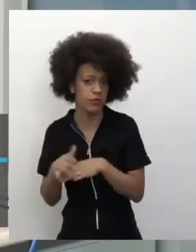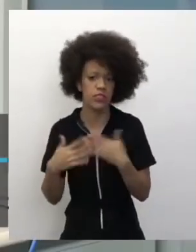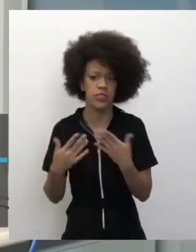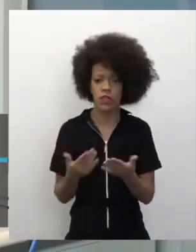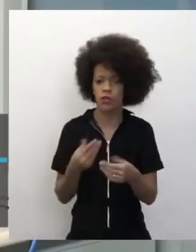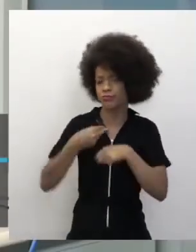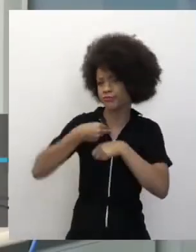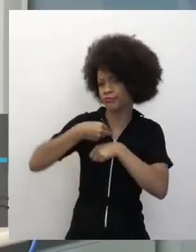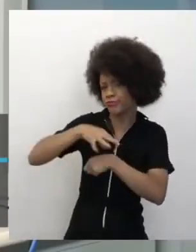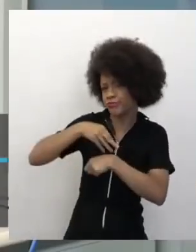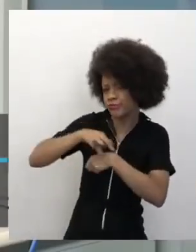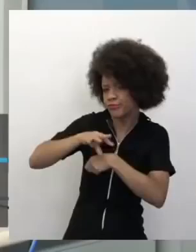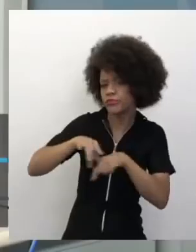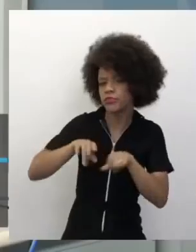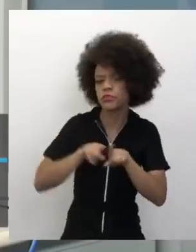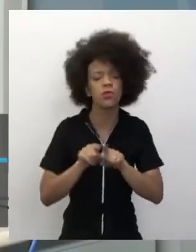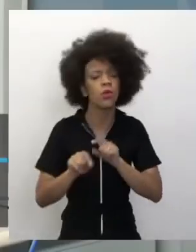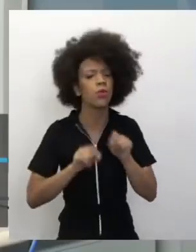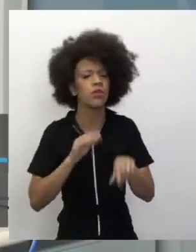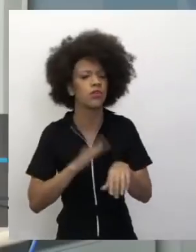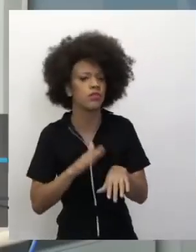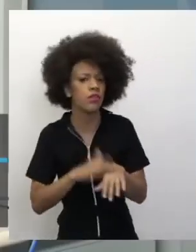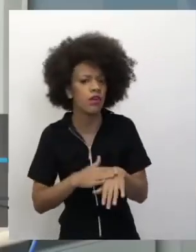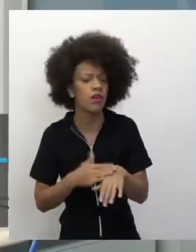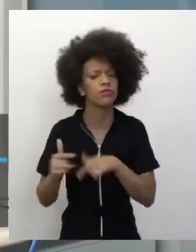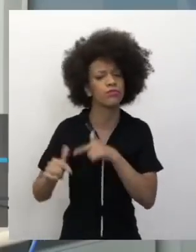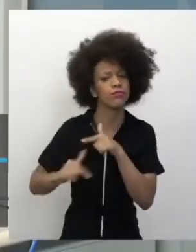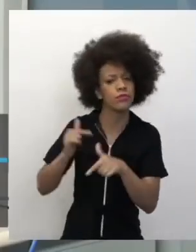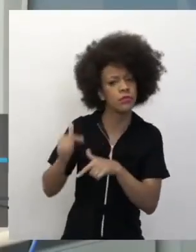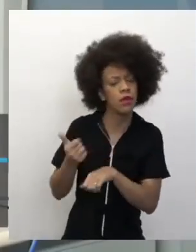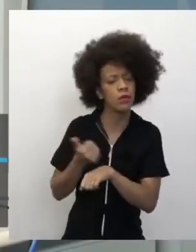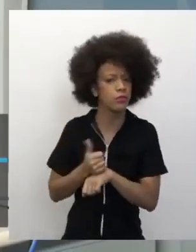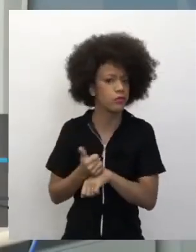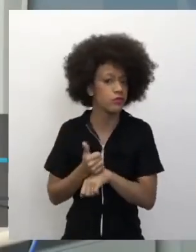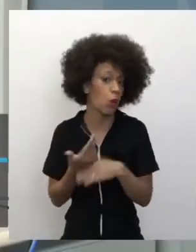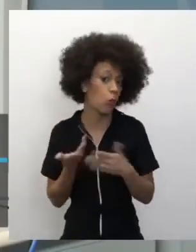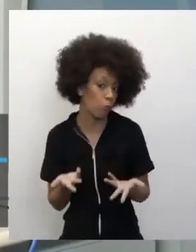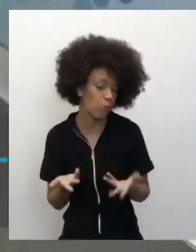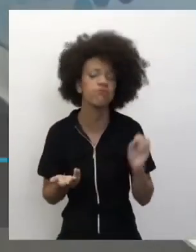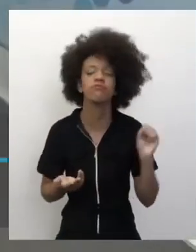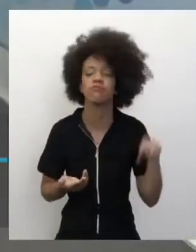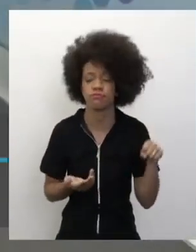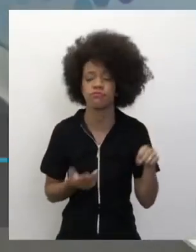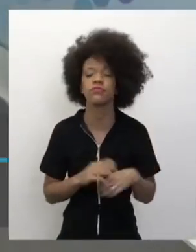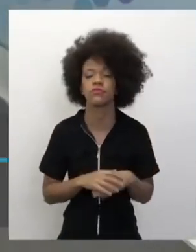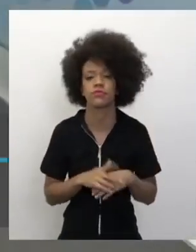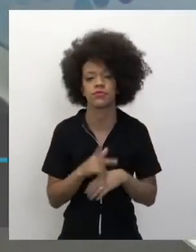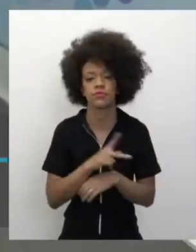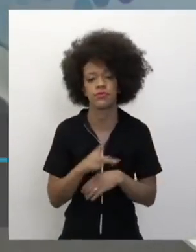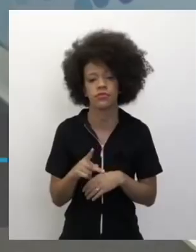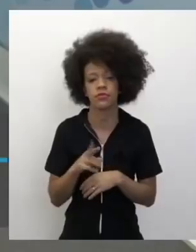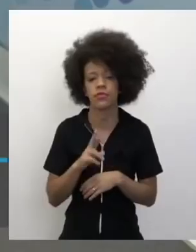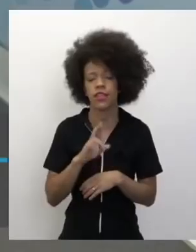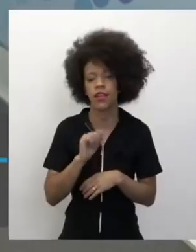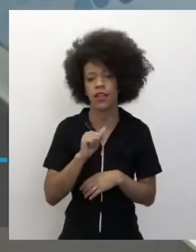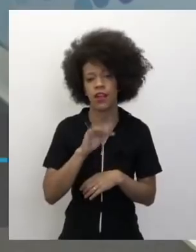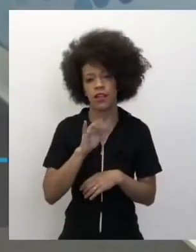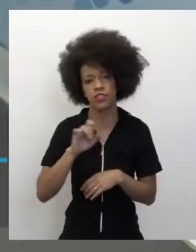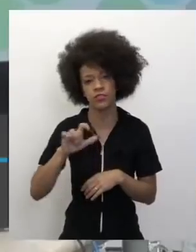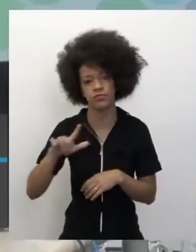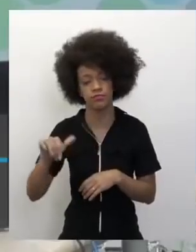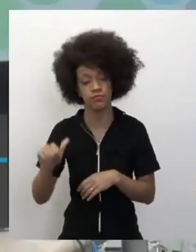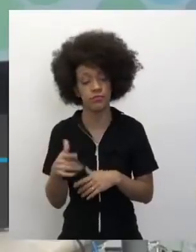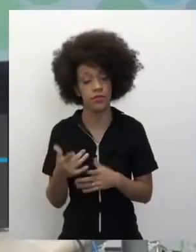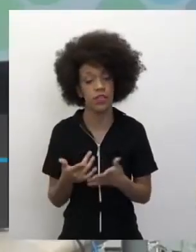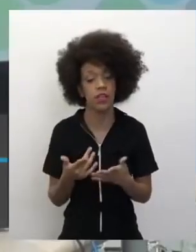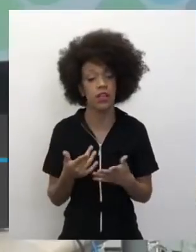ele vai dando dicas também, de repente, do que ele faz, da função, né? Sim. o Pro Rafael está colocando, interessante é trabalhar